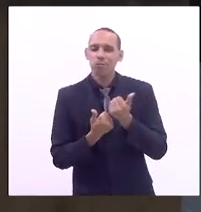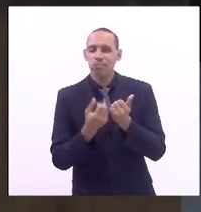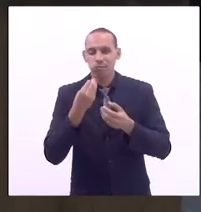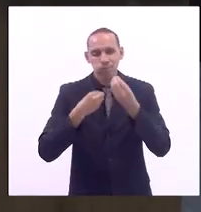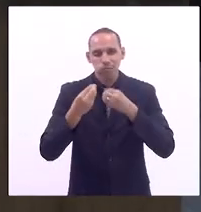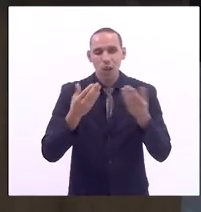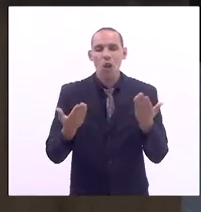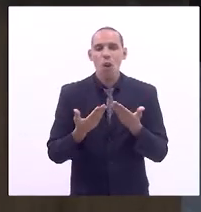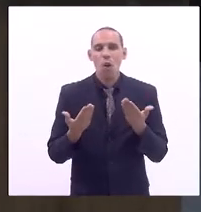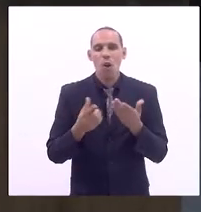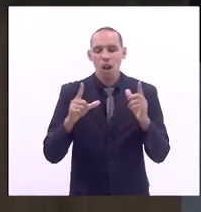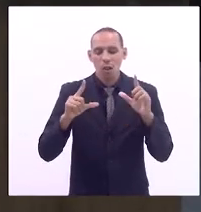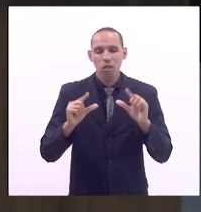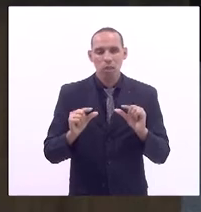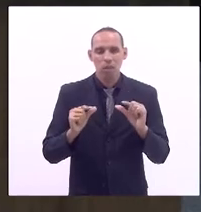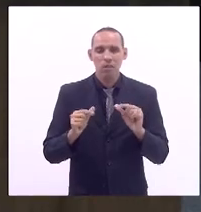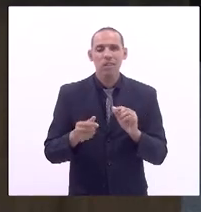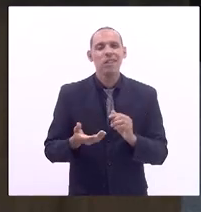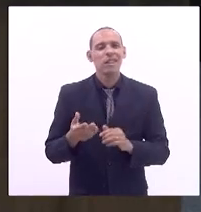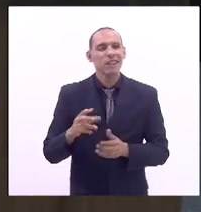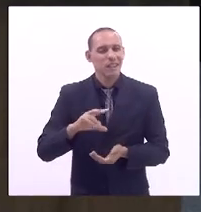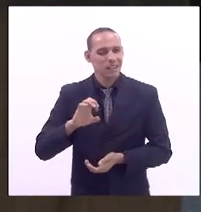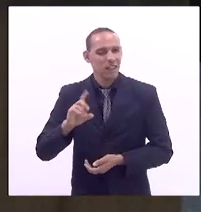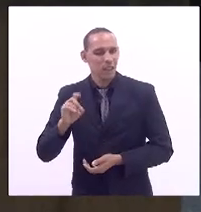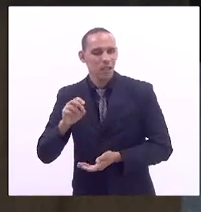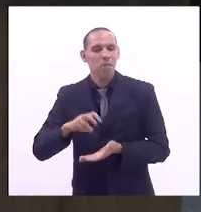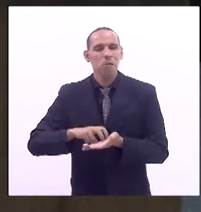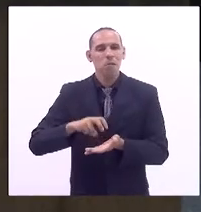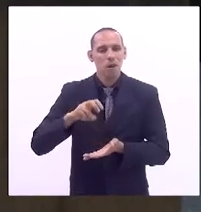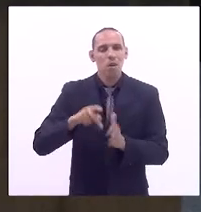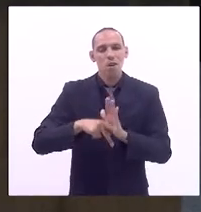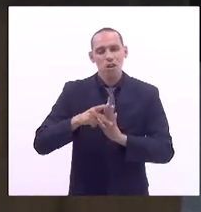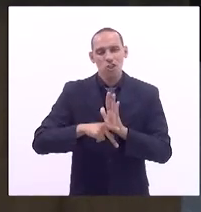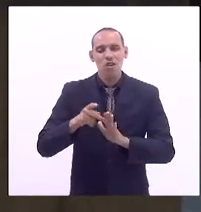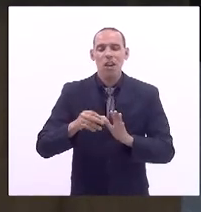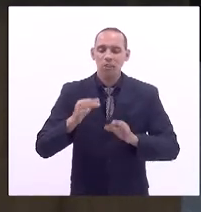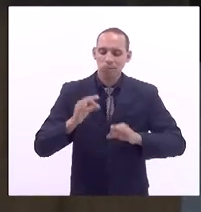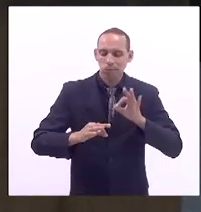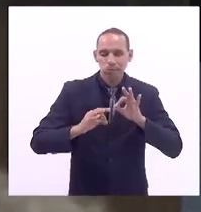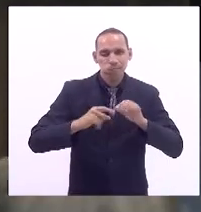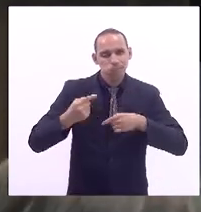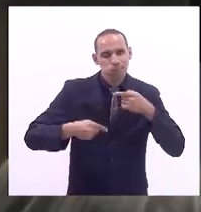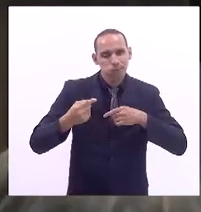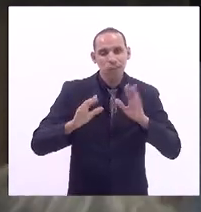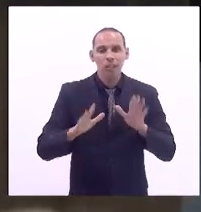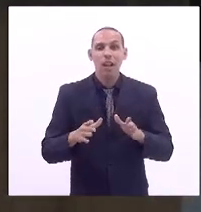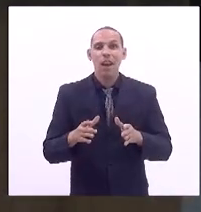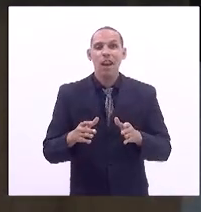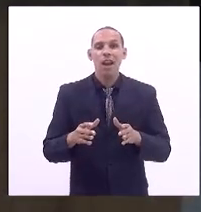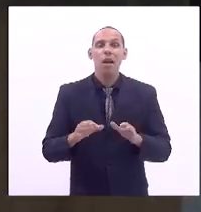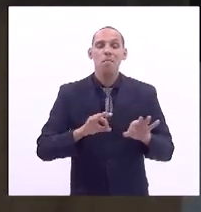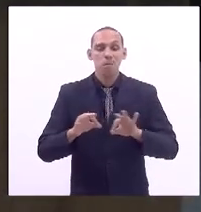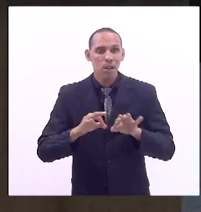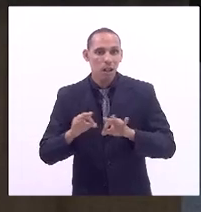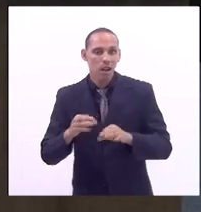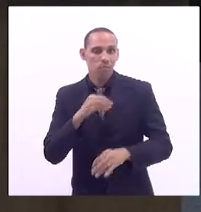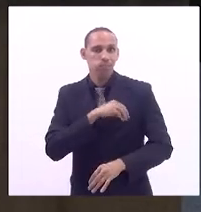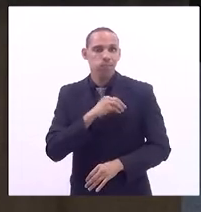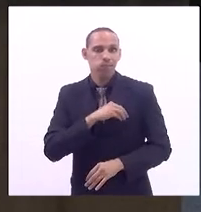baixo onde a gente curtiu o projeto sobre isso mais cedo estão com seus planos de cargos e vencimentos defasados